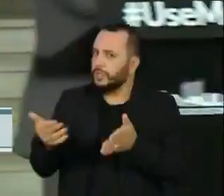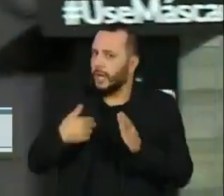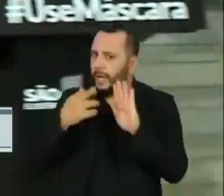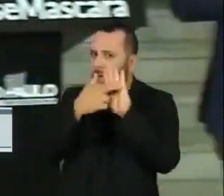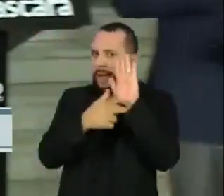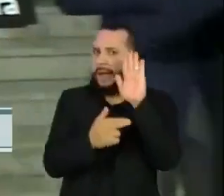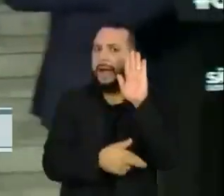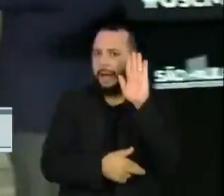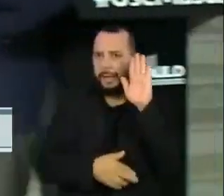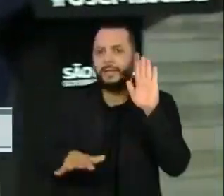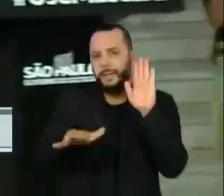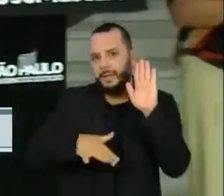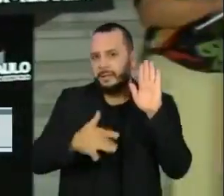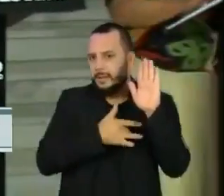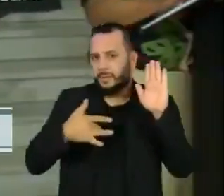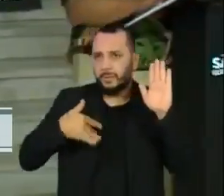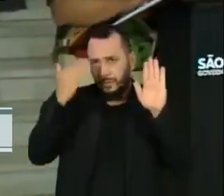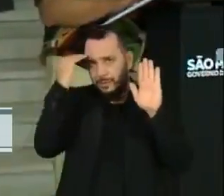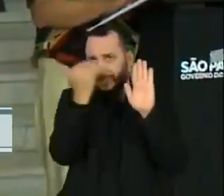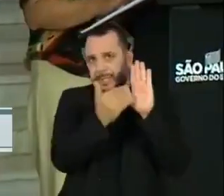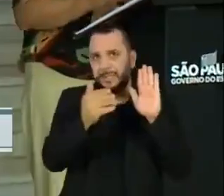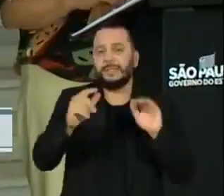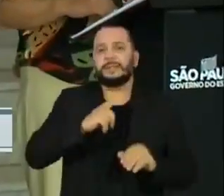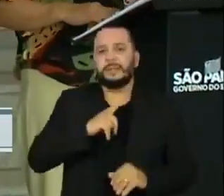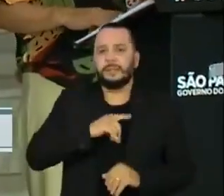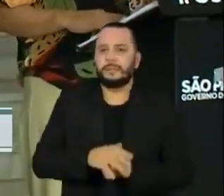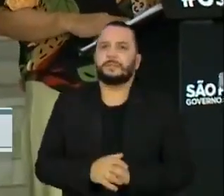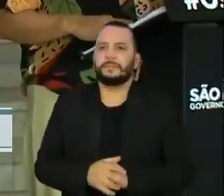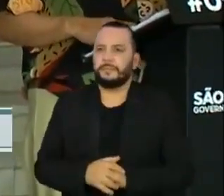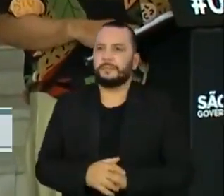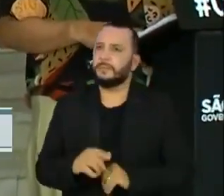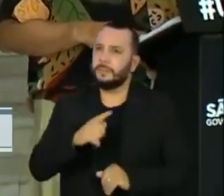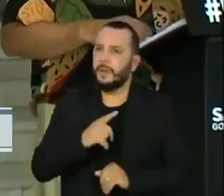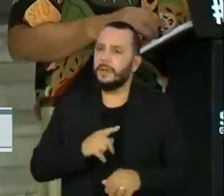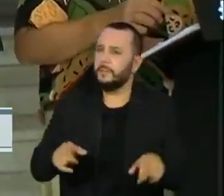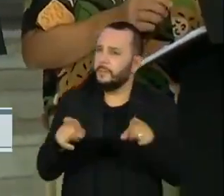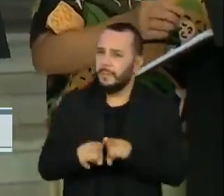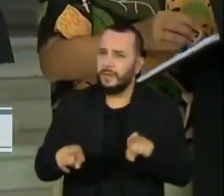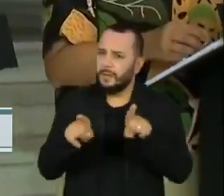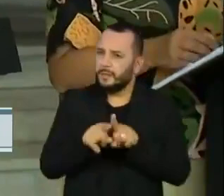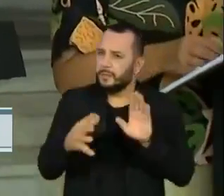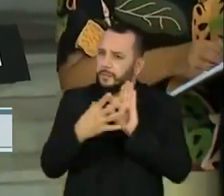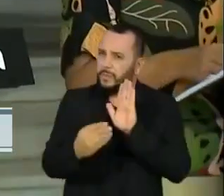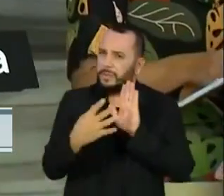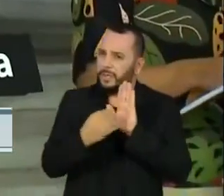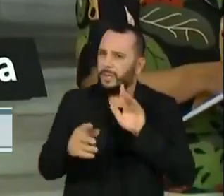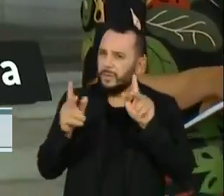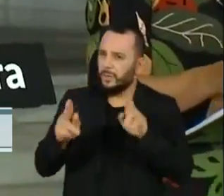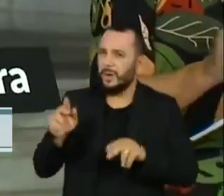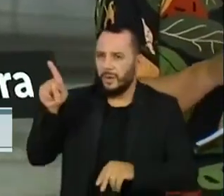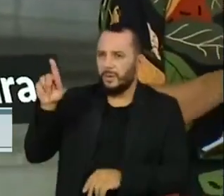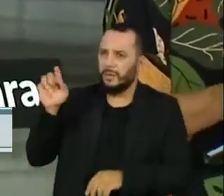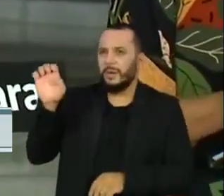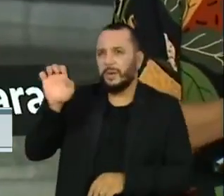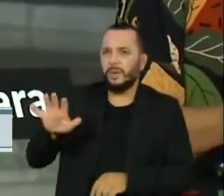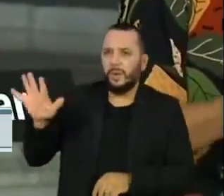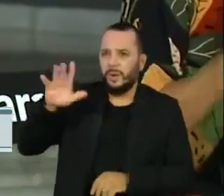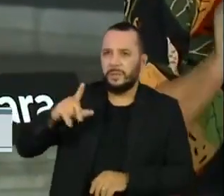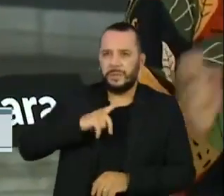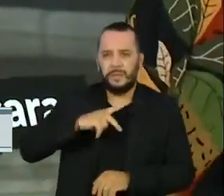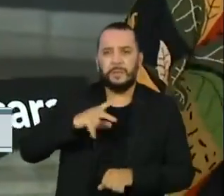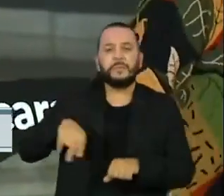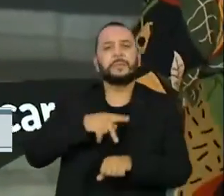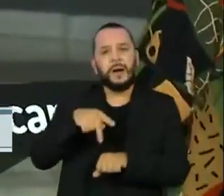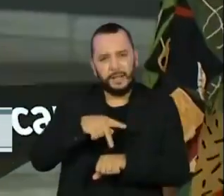pelo governo do estado de São Paulo. Vai seguir o mesmo modelo que vem sendo seguido na Europa, onde teve vários países